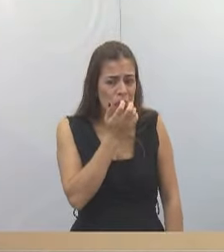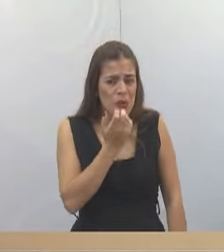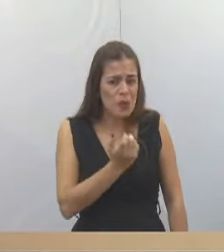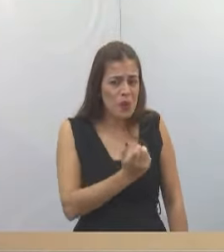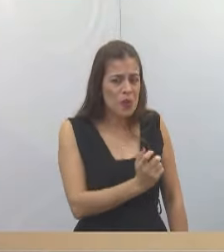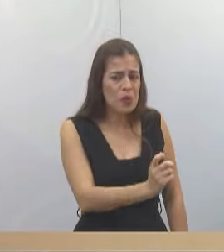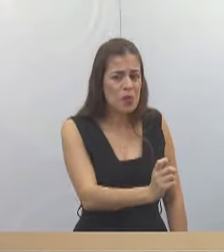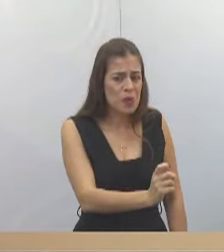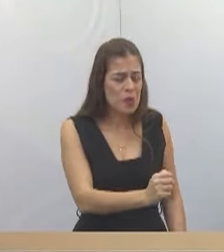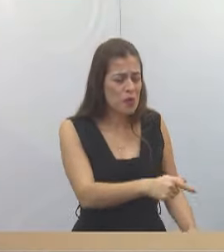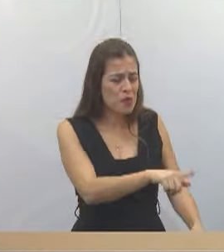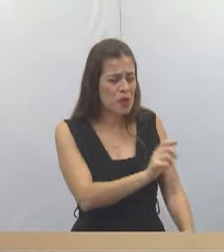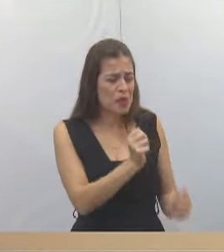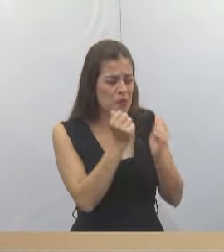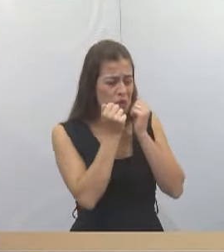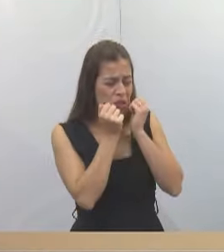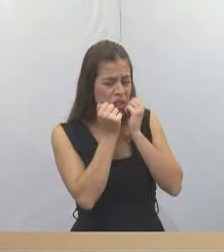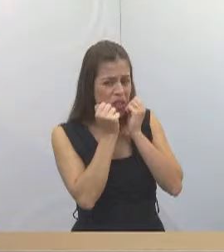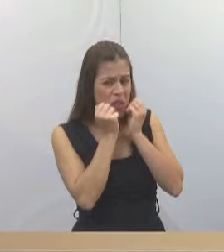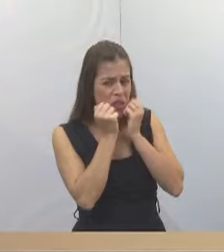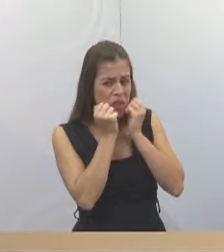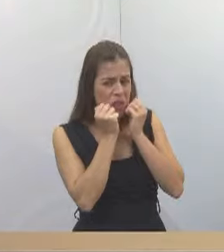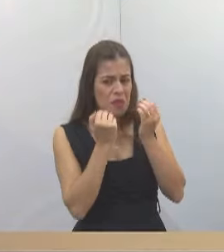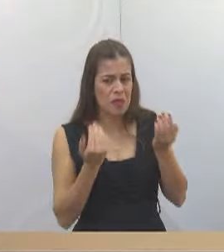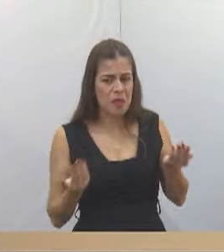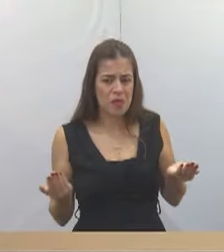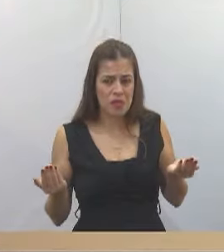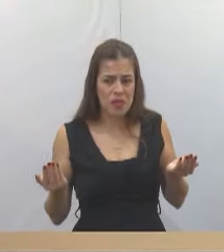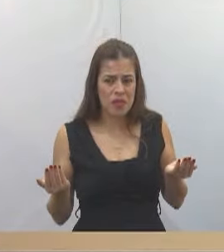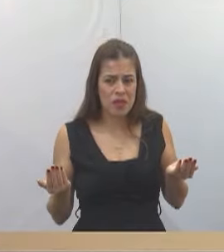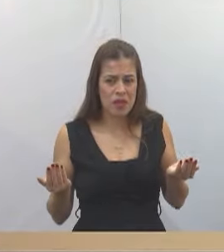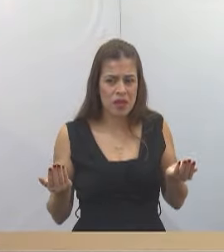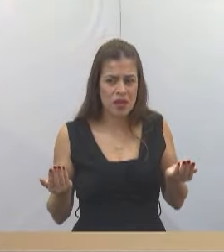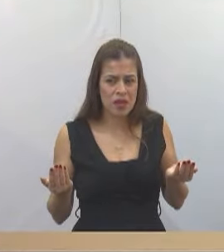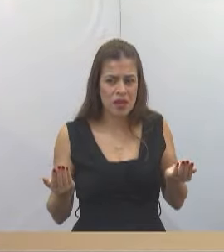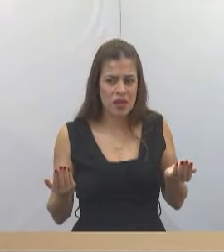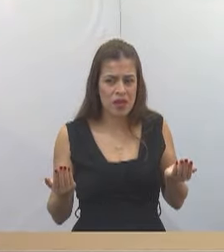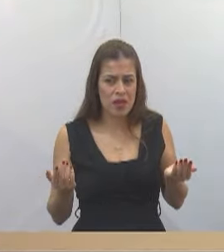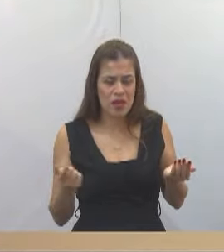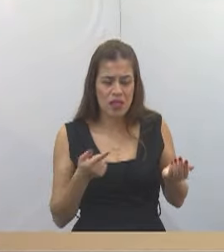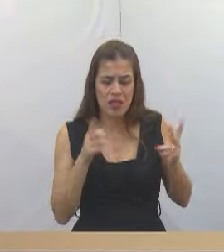sacada, Totó, tomar um frio lá e ficar naquele frio.